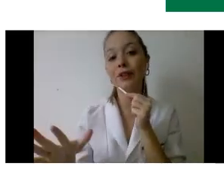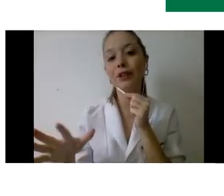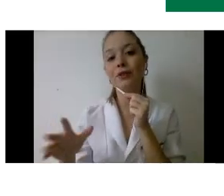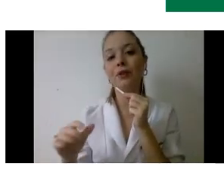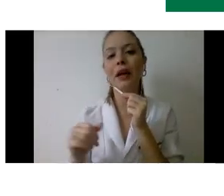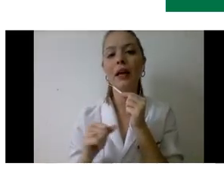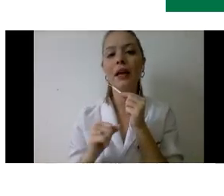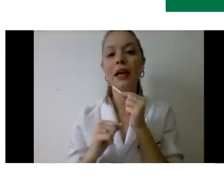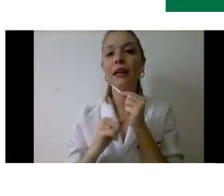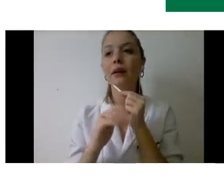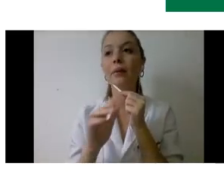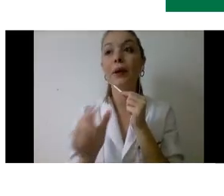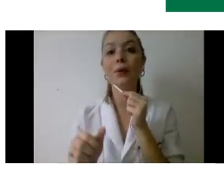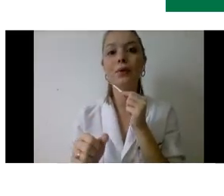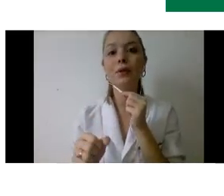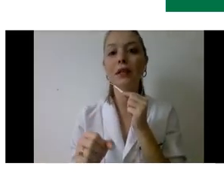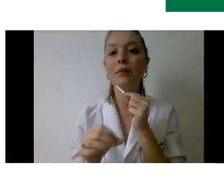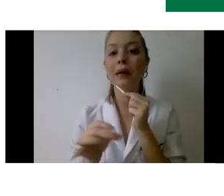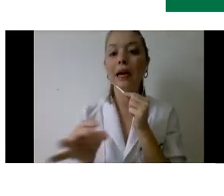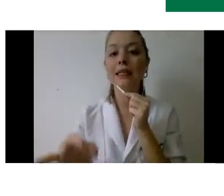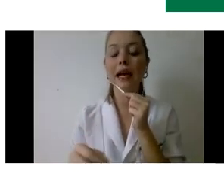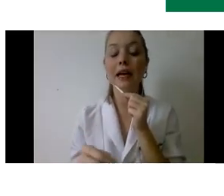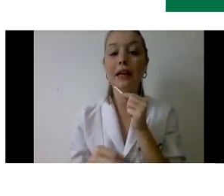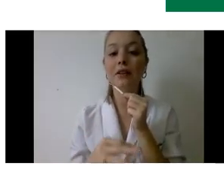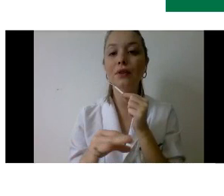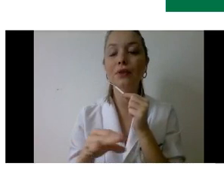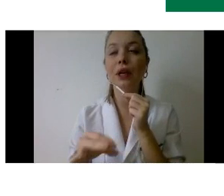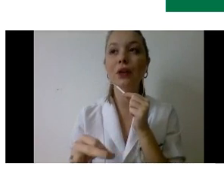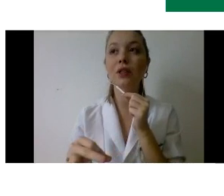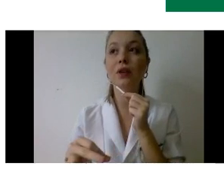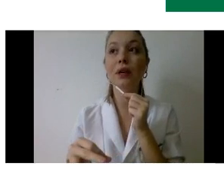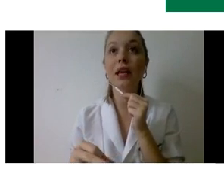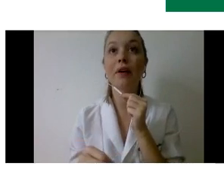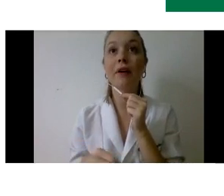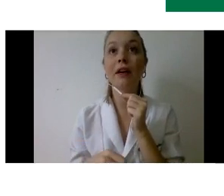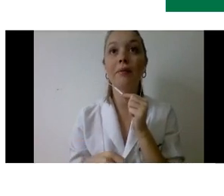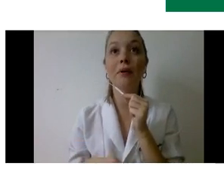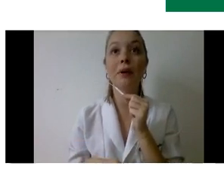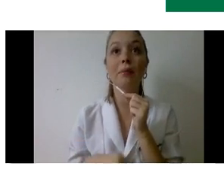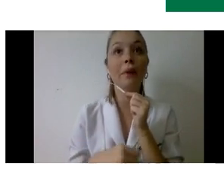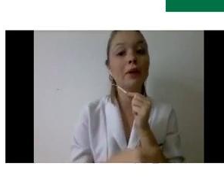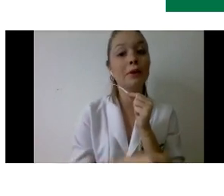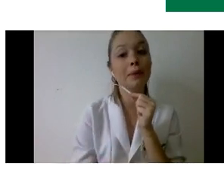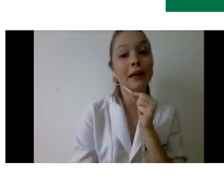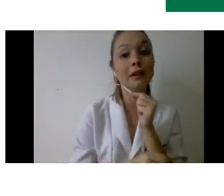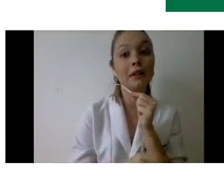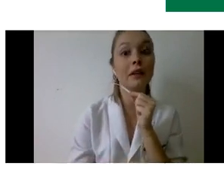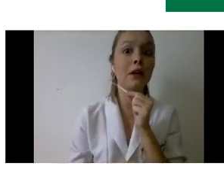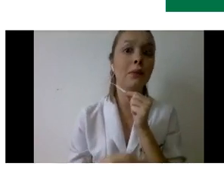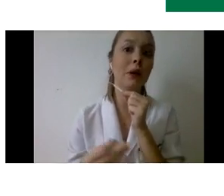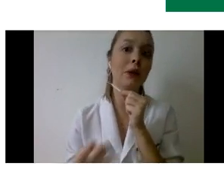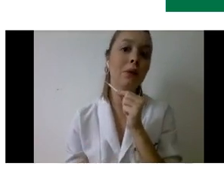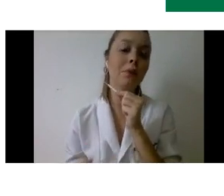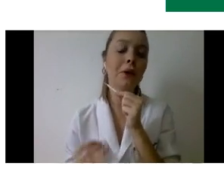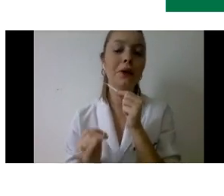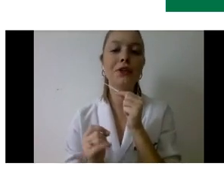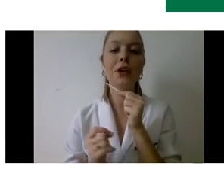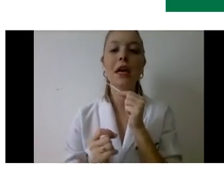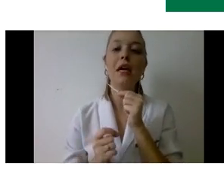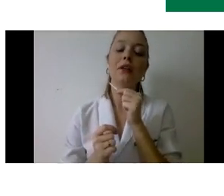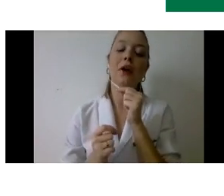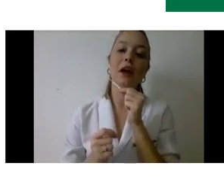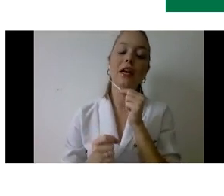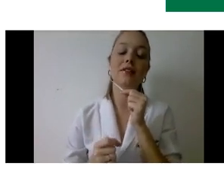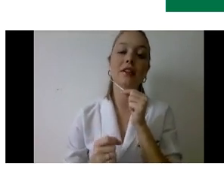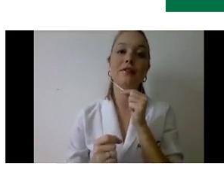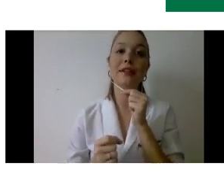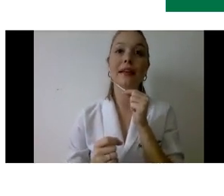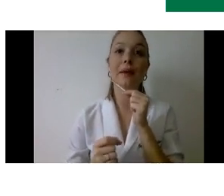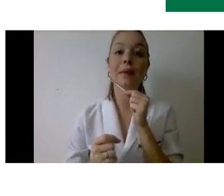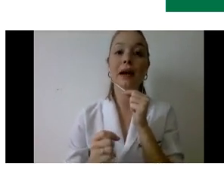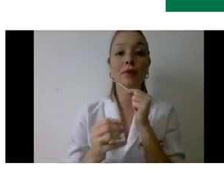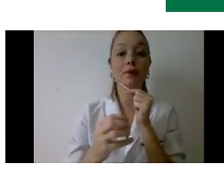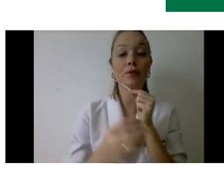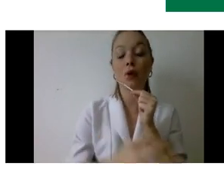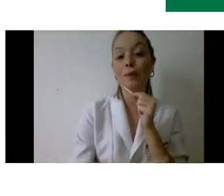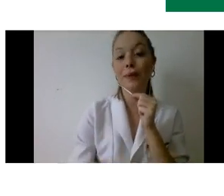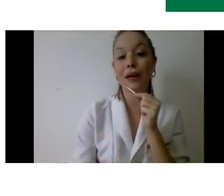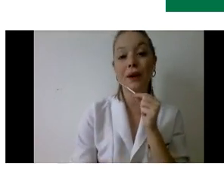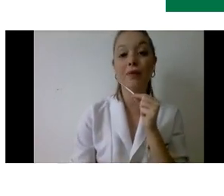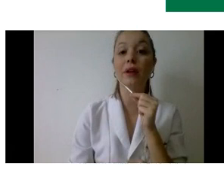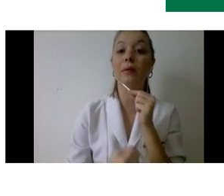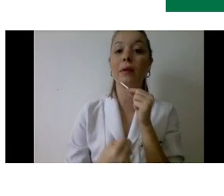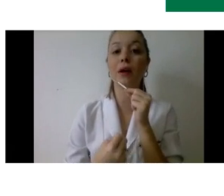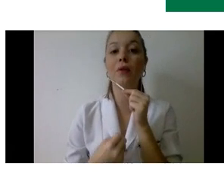ele é mordido, né? E também outros animais, né? A criança não tem noção do que é o animal que pode pegar e o que é o animal que não pode. Então, a criança às vezes quer